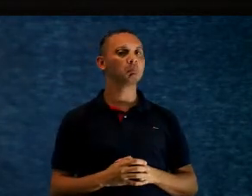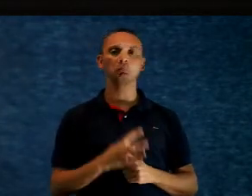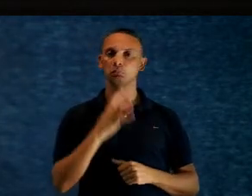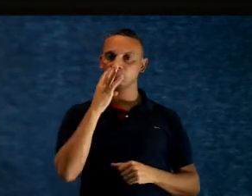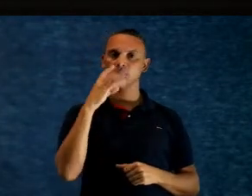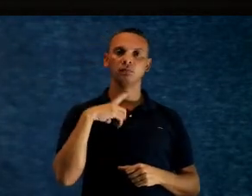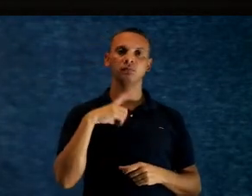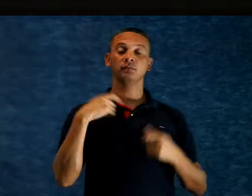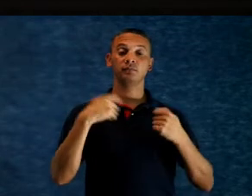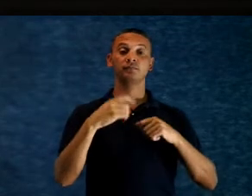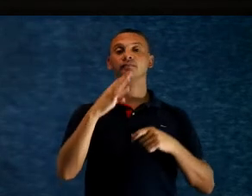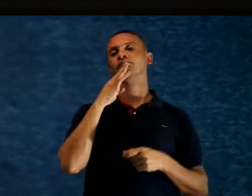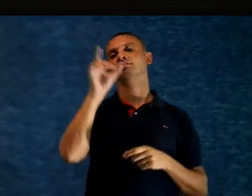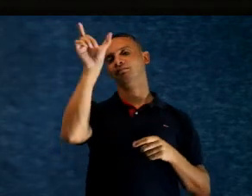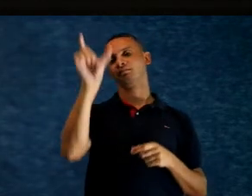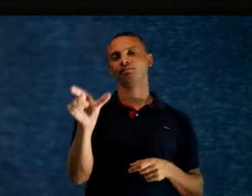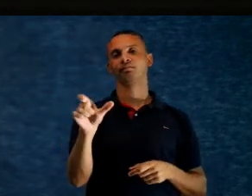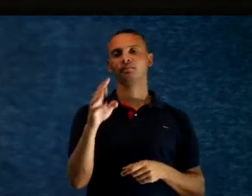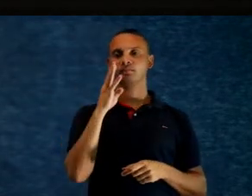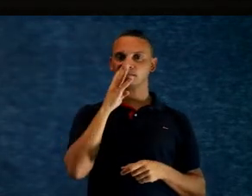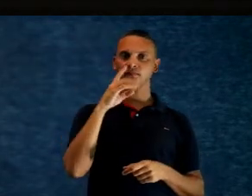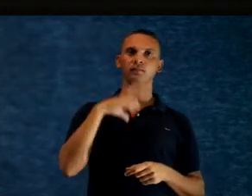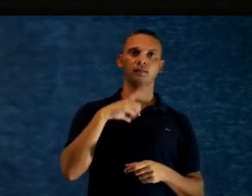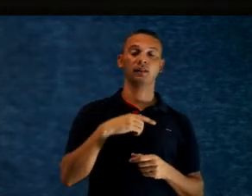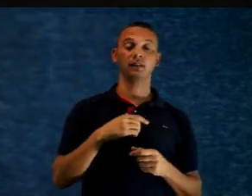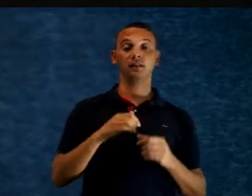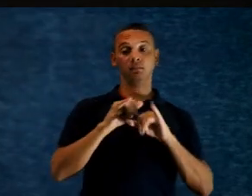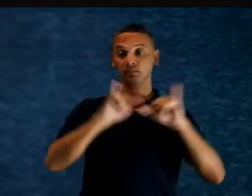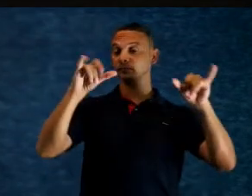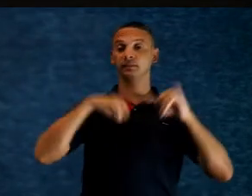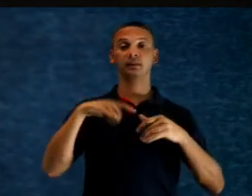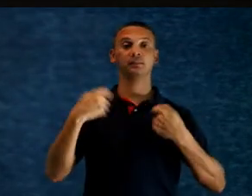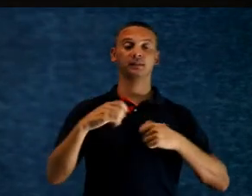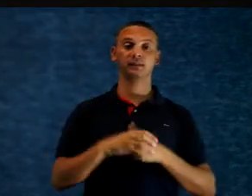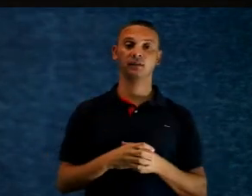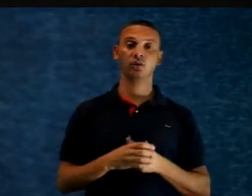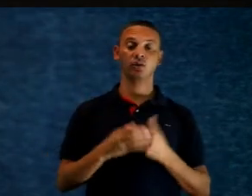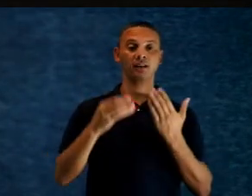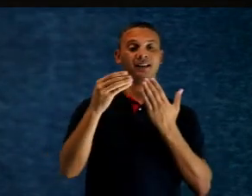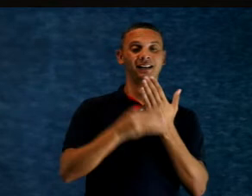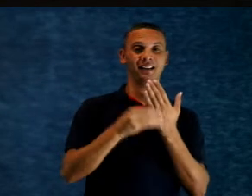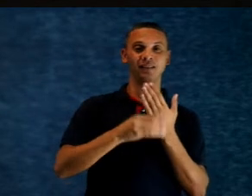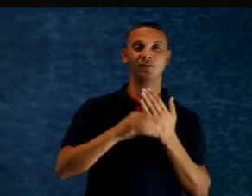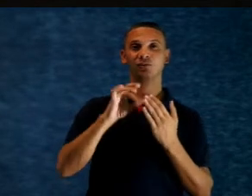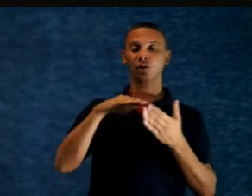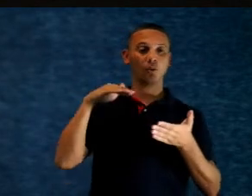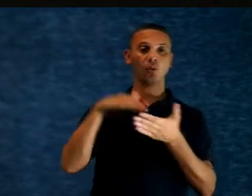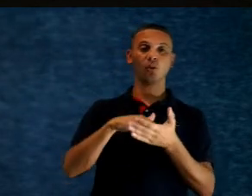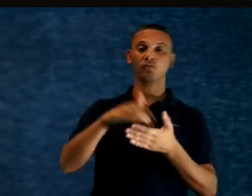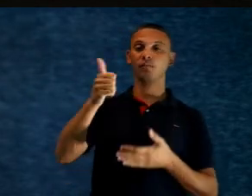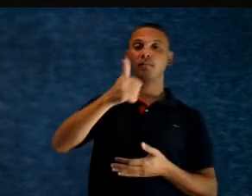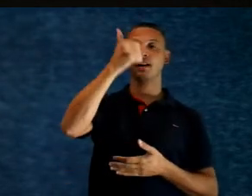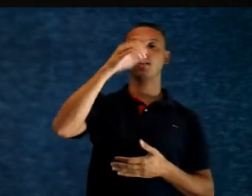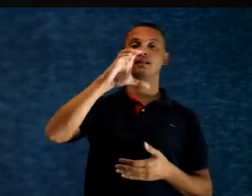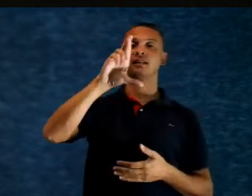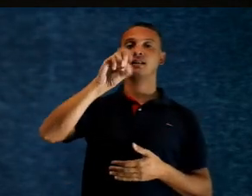pela Editora Global, que talvez ainda se encontre em livrarias comuns, os outros você só encontra em